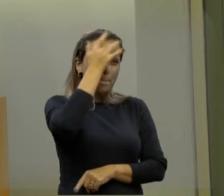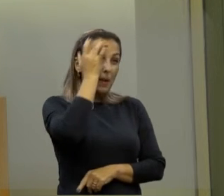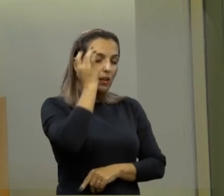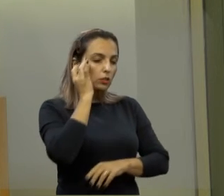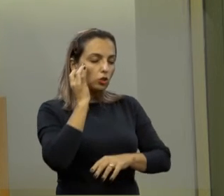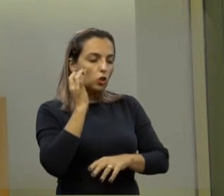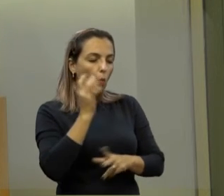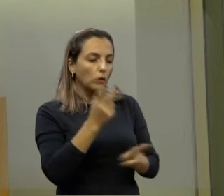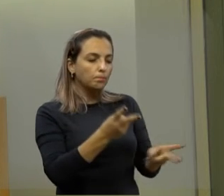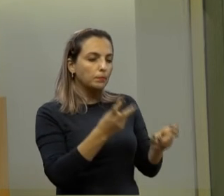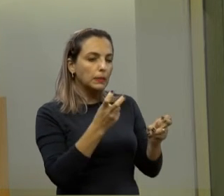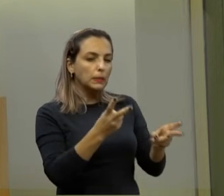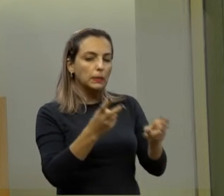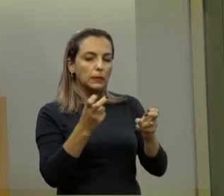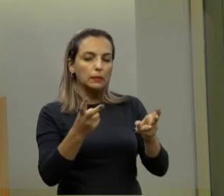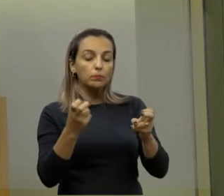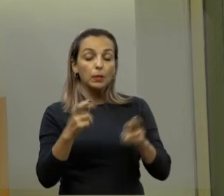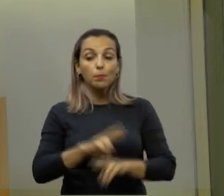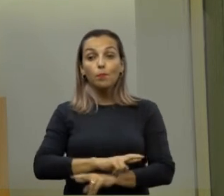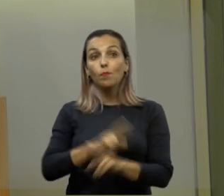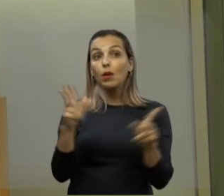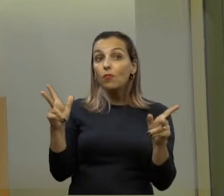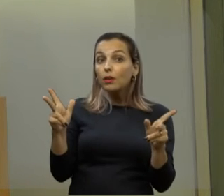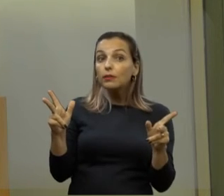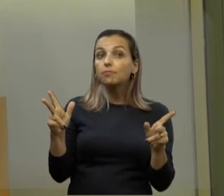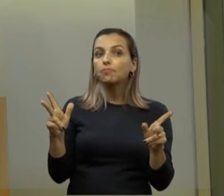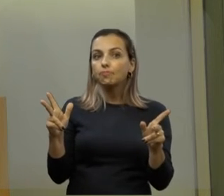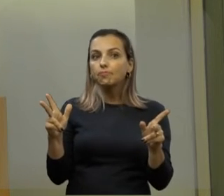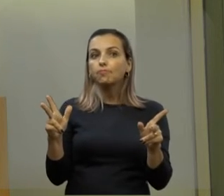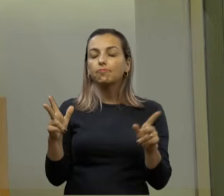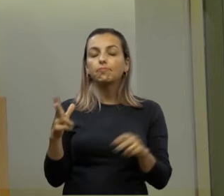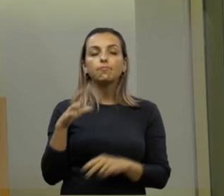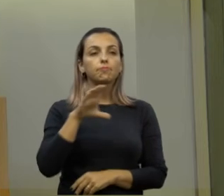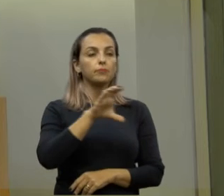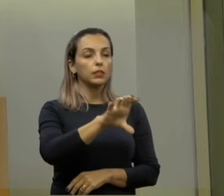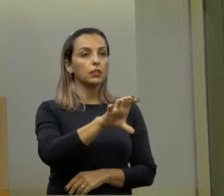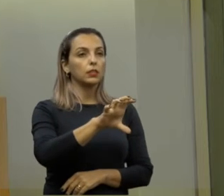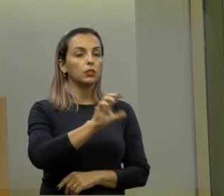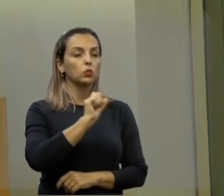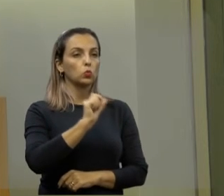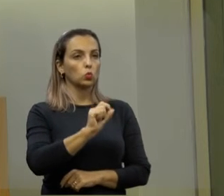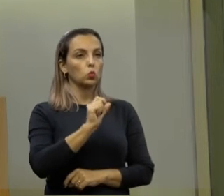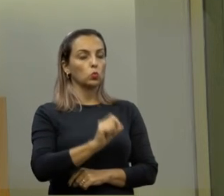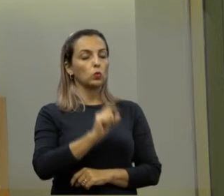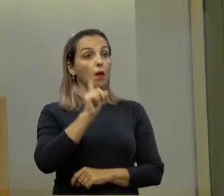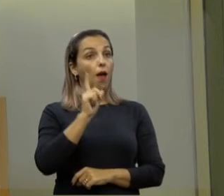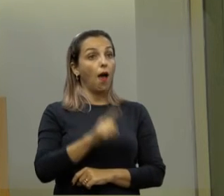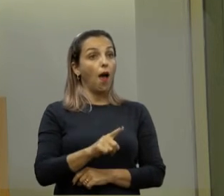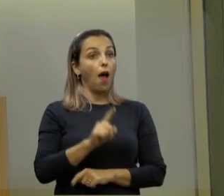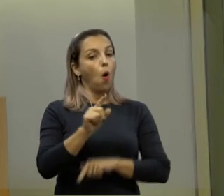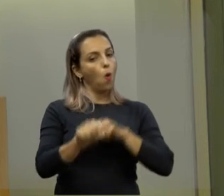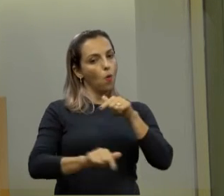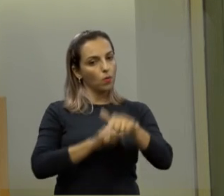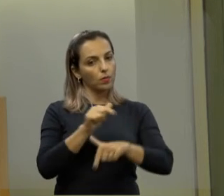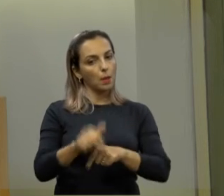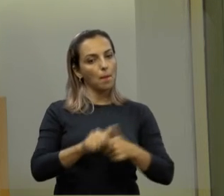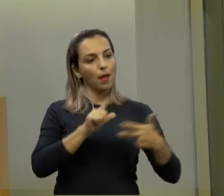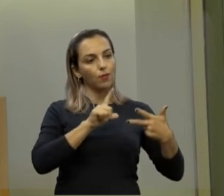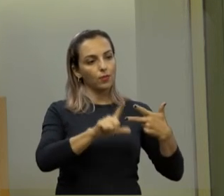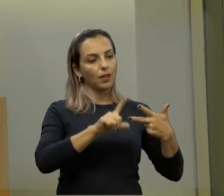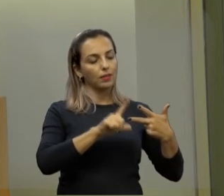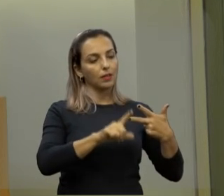de mundo diferente e isso compromete de imediato o trabalho